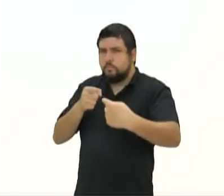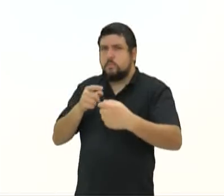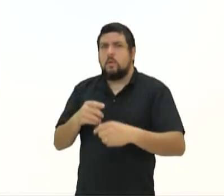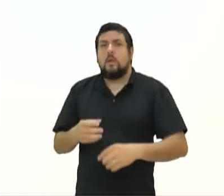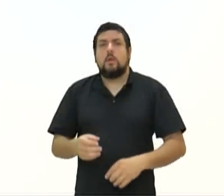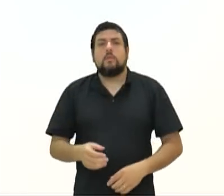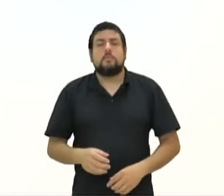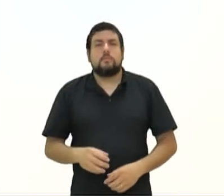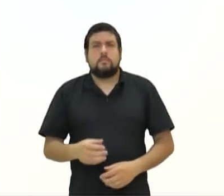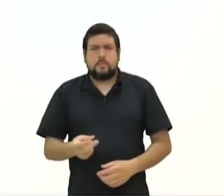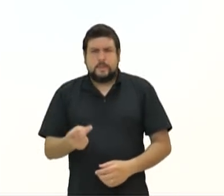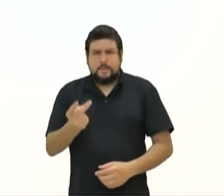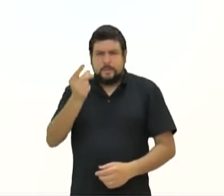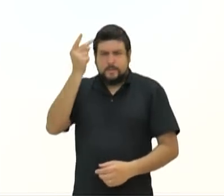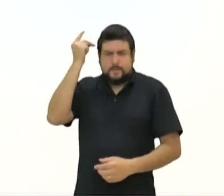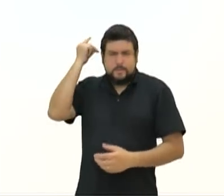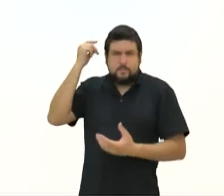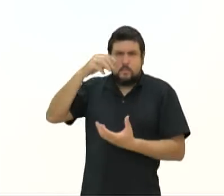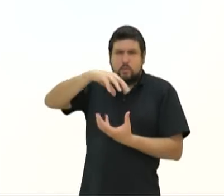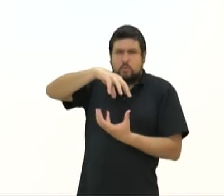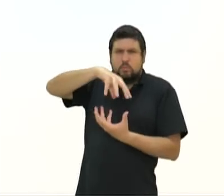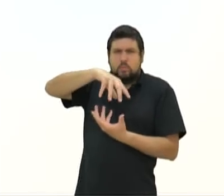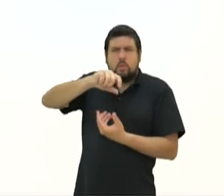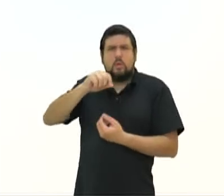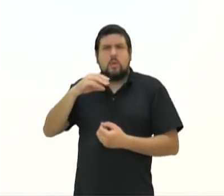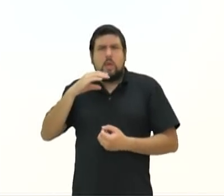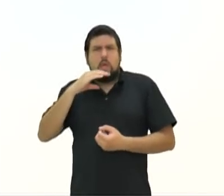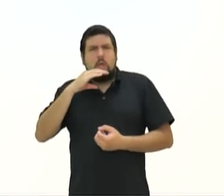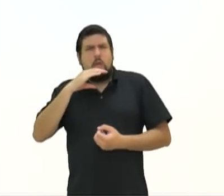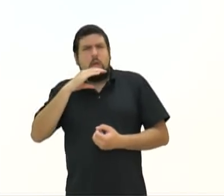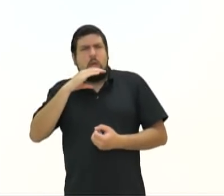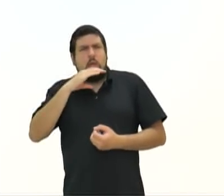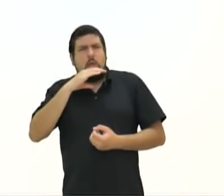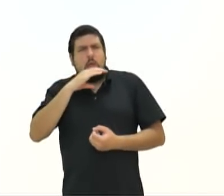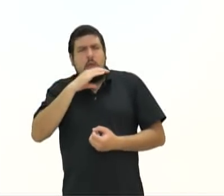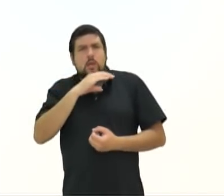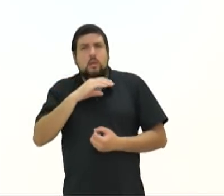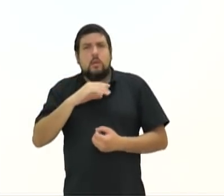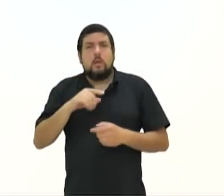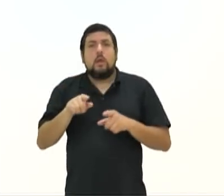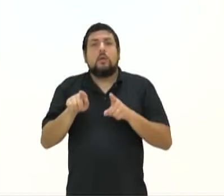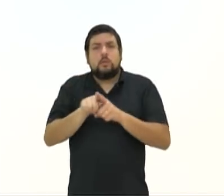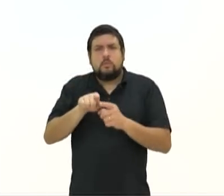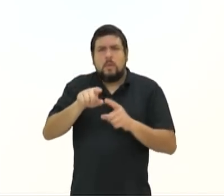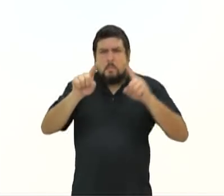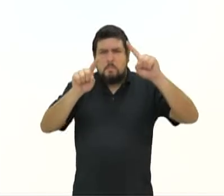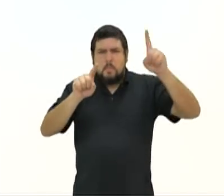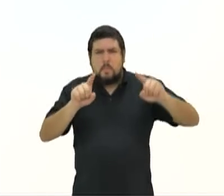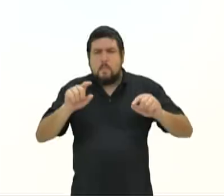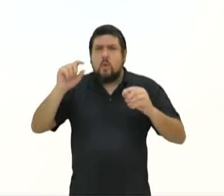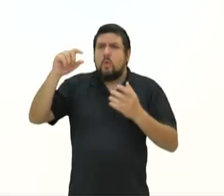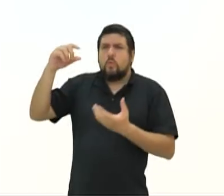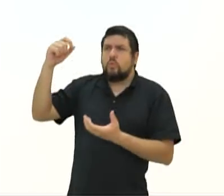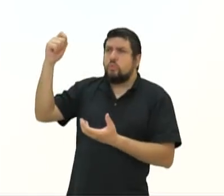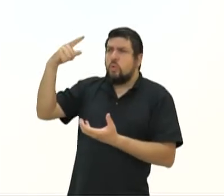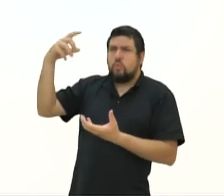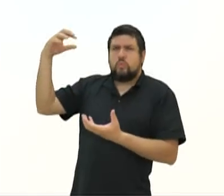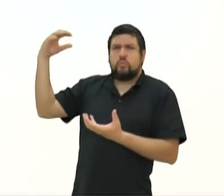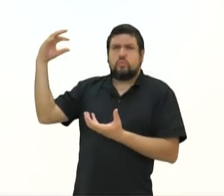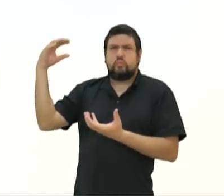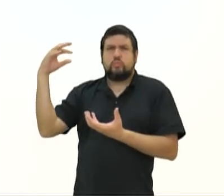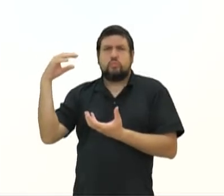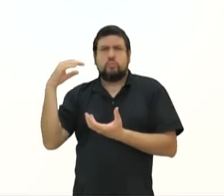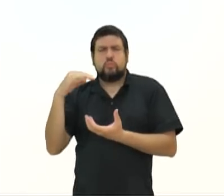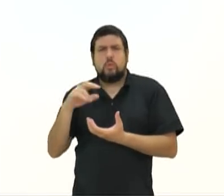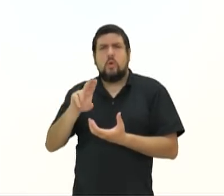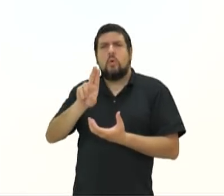primitiva apresentava temperatura bastante elevada e era constantemente bombardeada por raios ultravioletas. Os raios